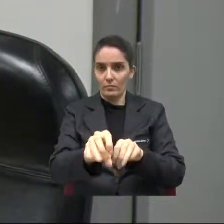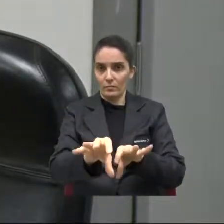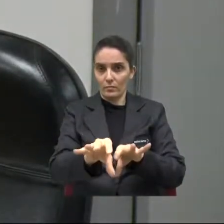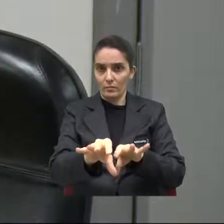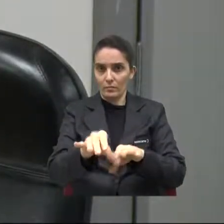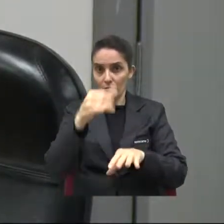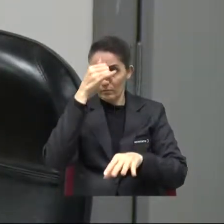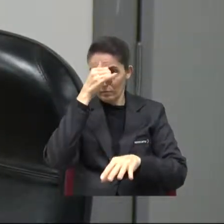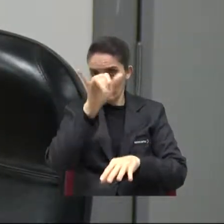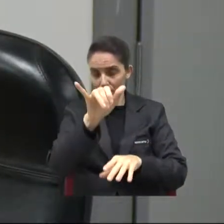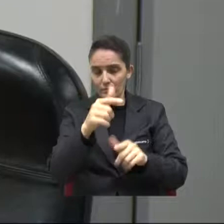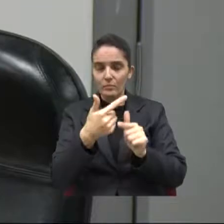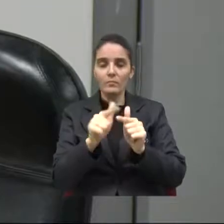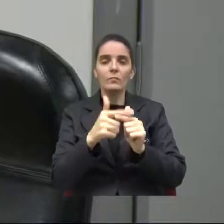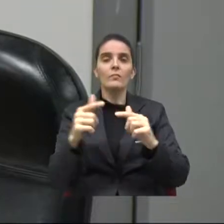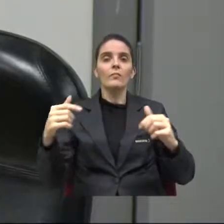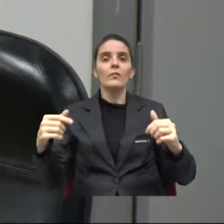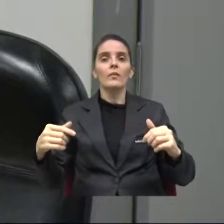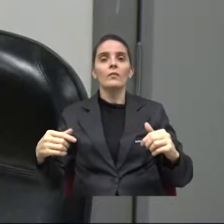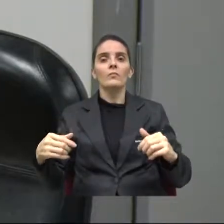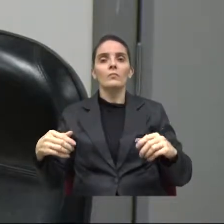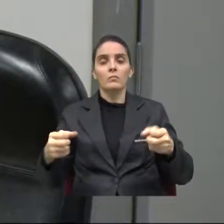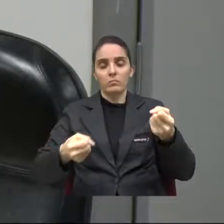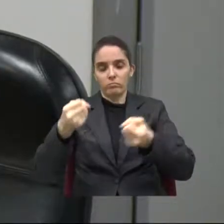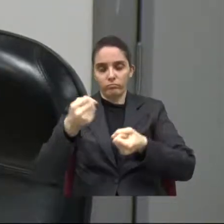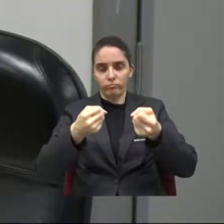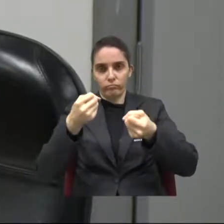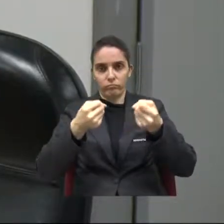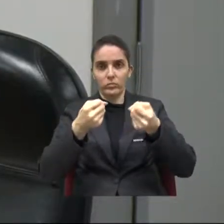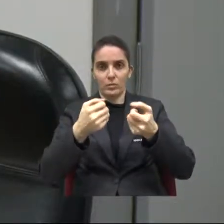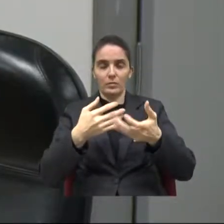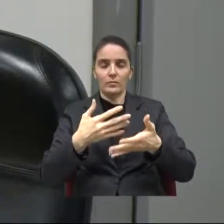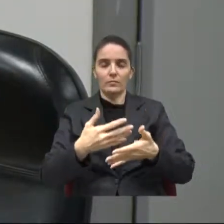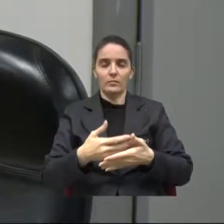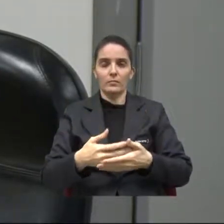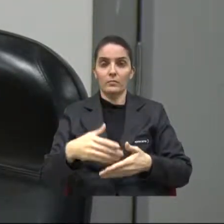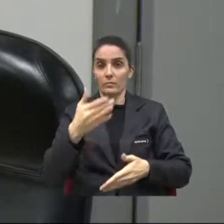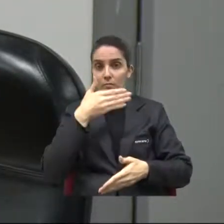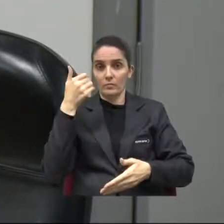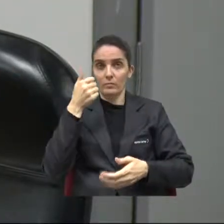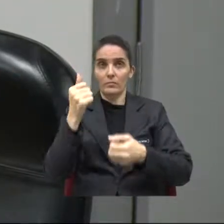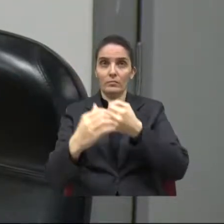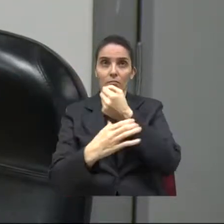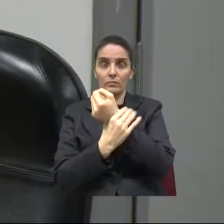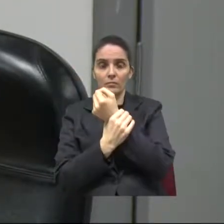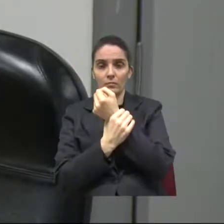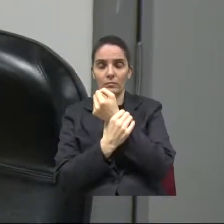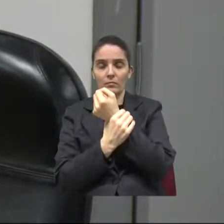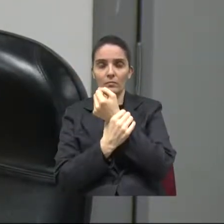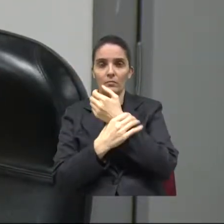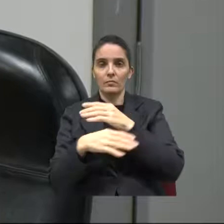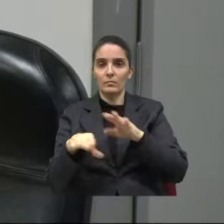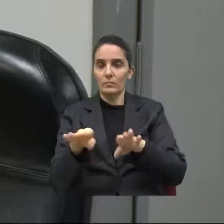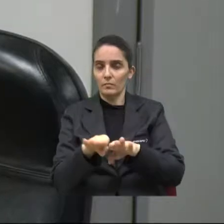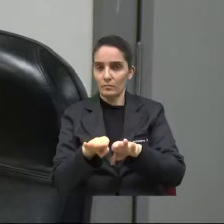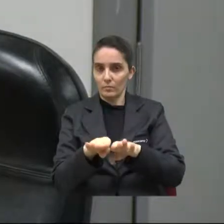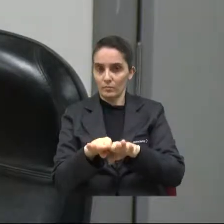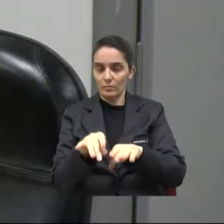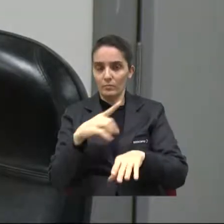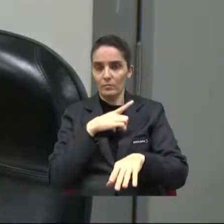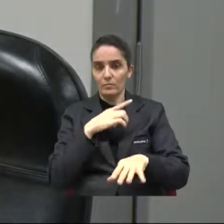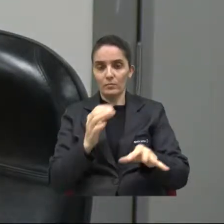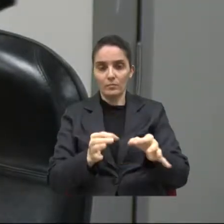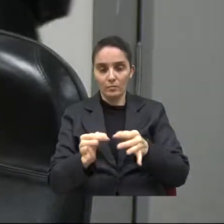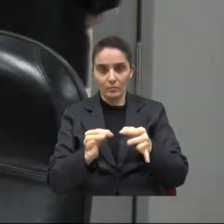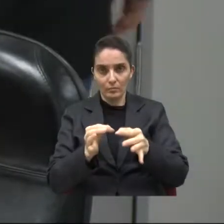medidas que melhorem as condições do fluxo de veículos e aumentem a segurança. Queremos que haja, de fato, planejamento de